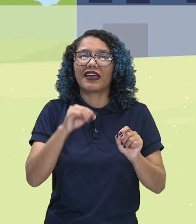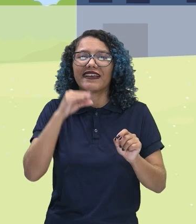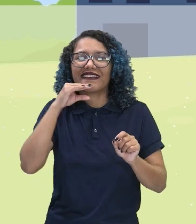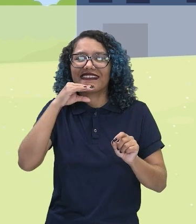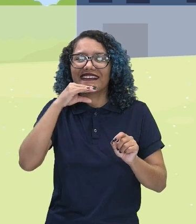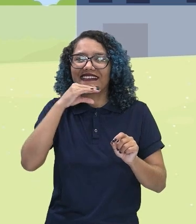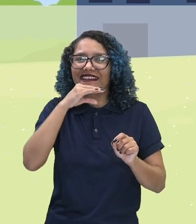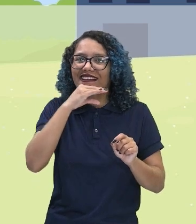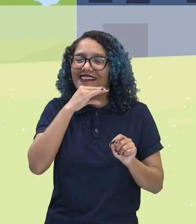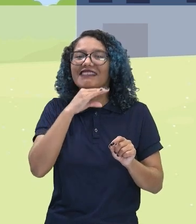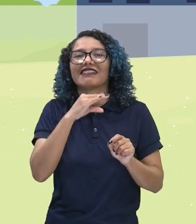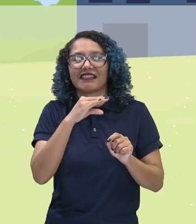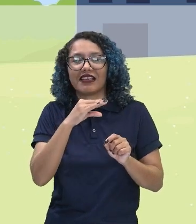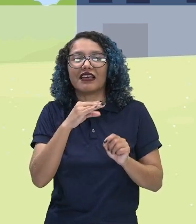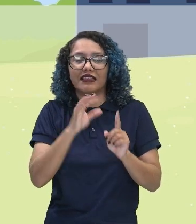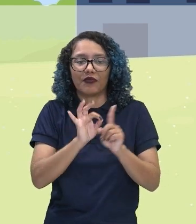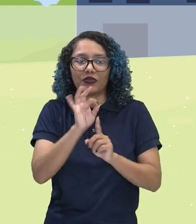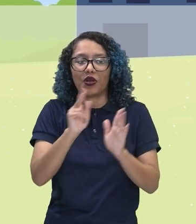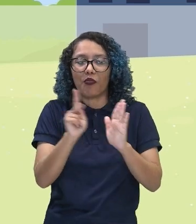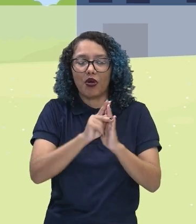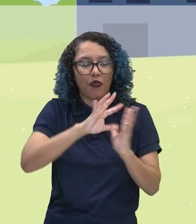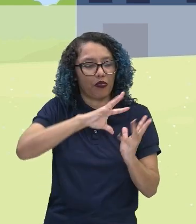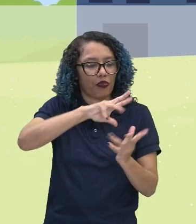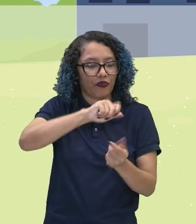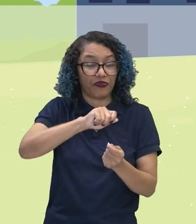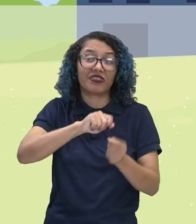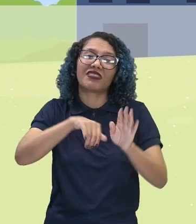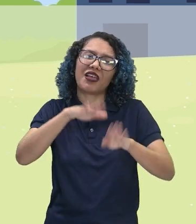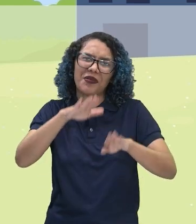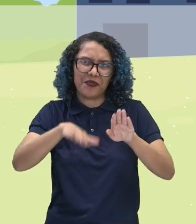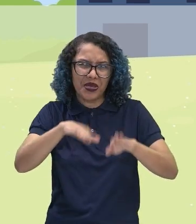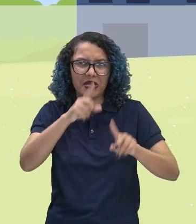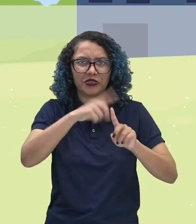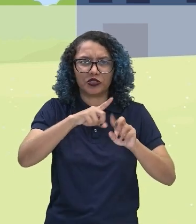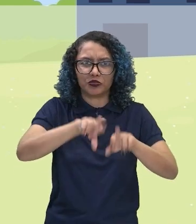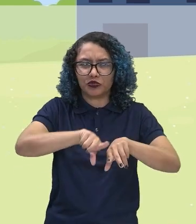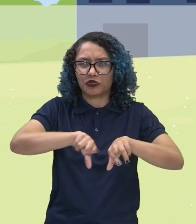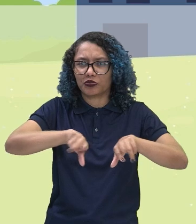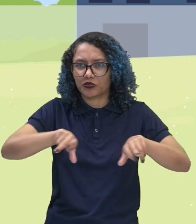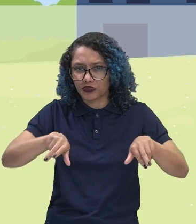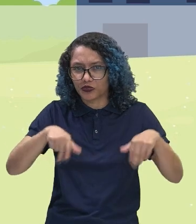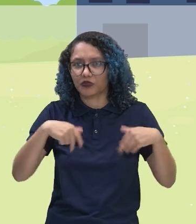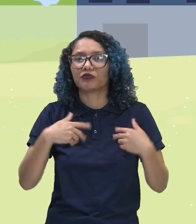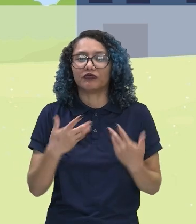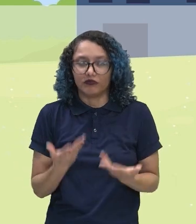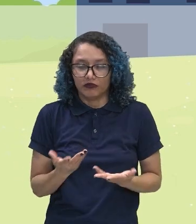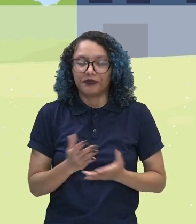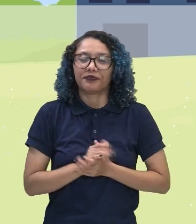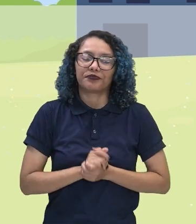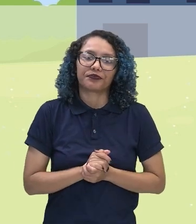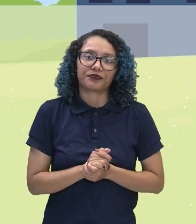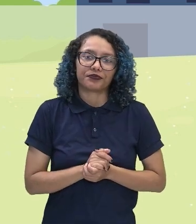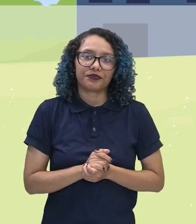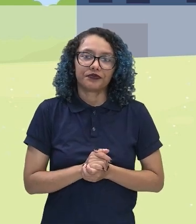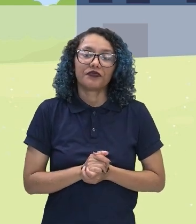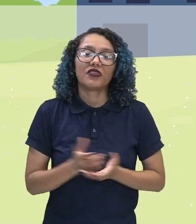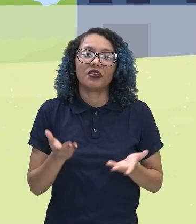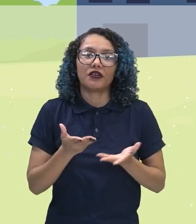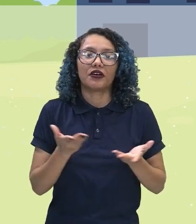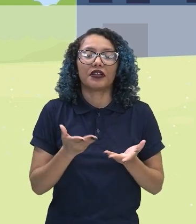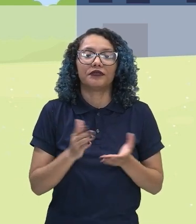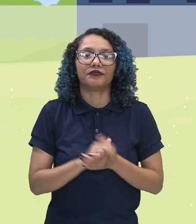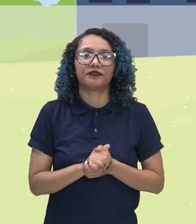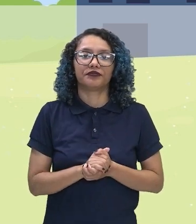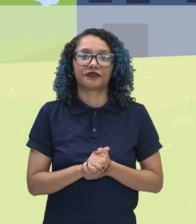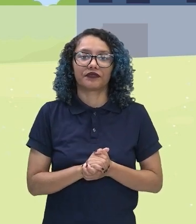Então, existe aí uma diversidade dessas usinas elétricas, certo? E a gente vai começar aprendendo um pouquinho mais sobre